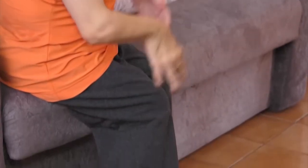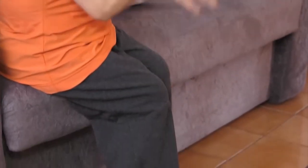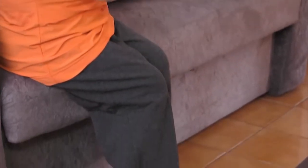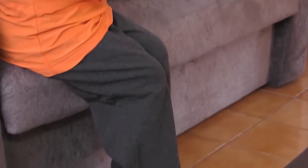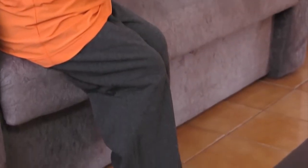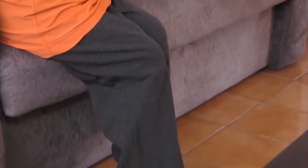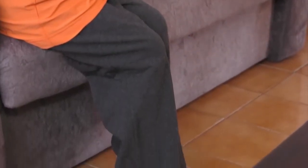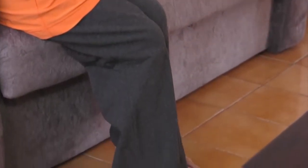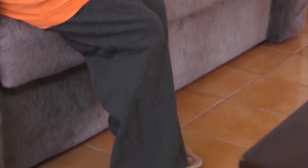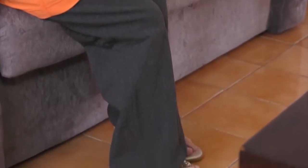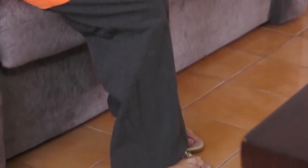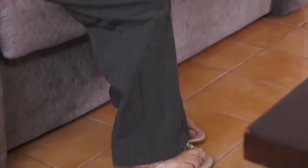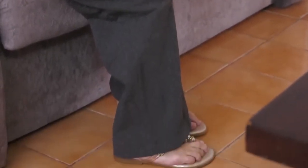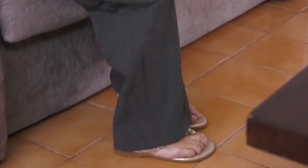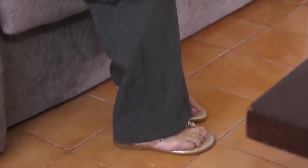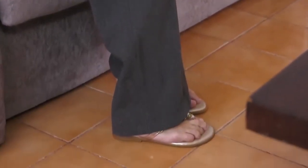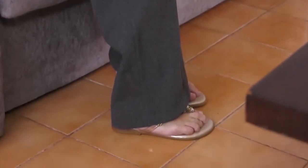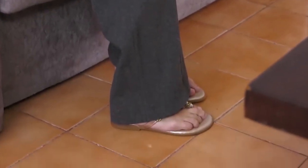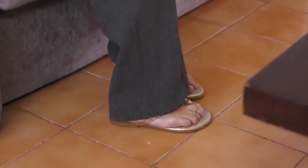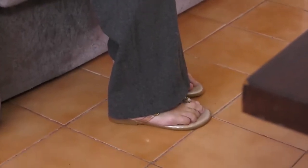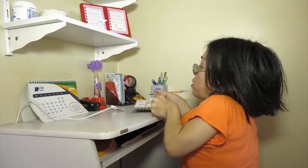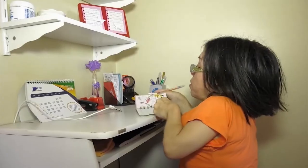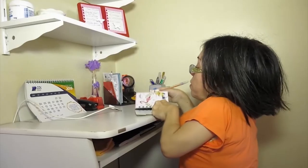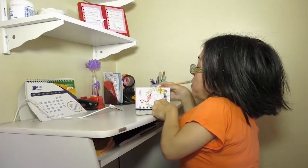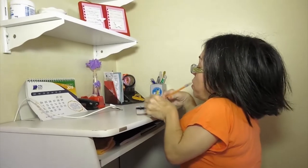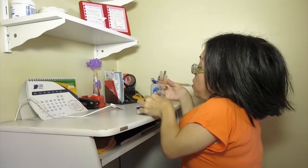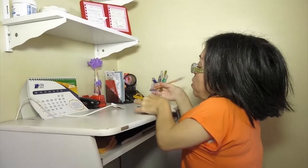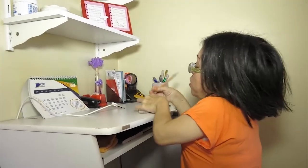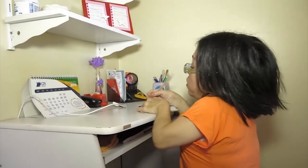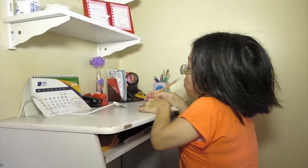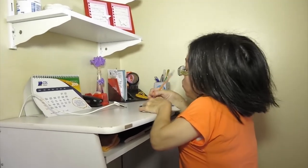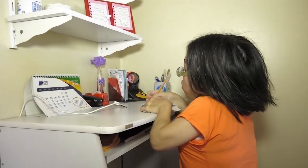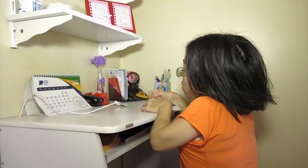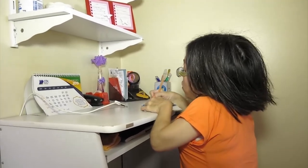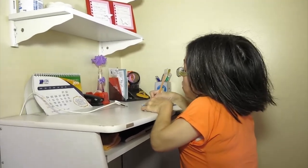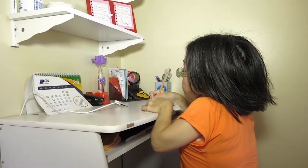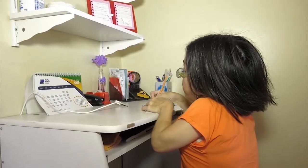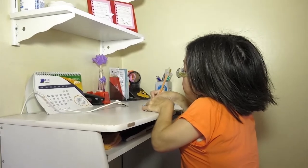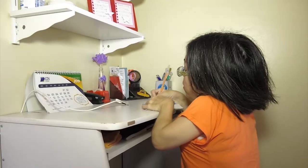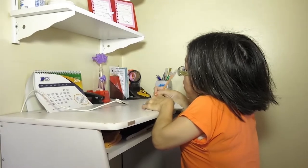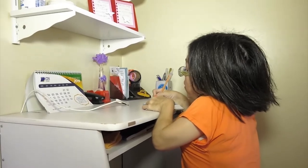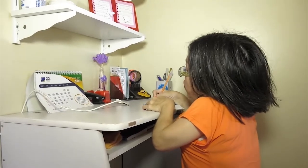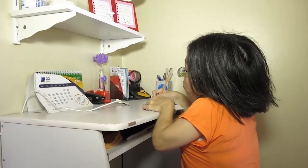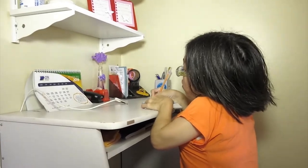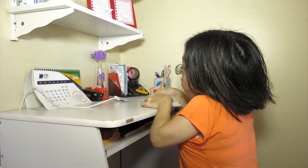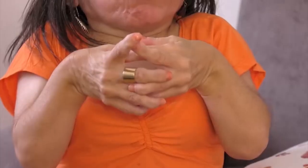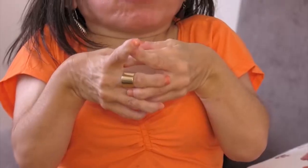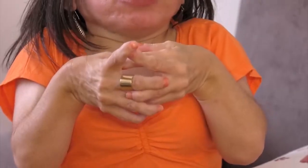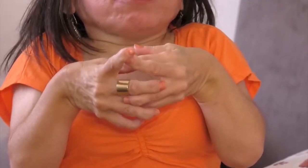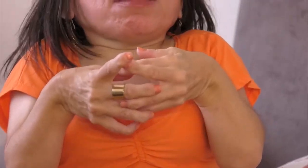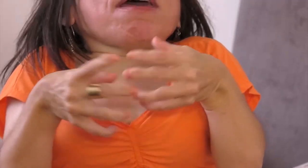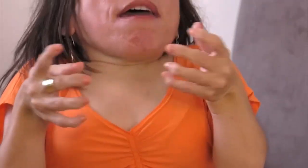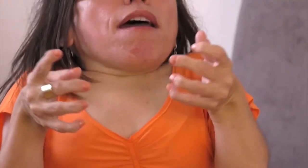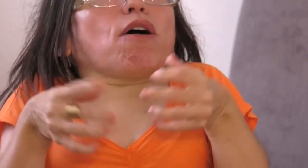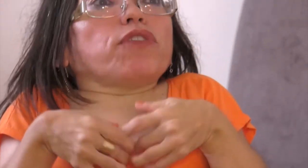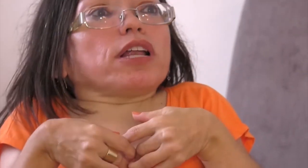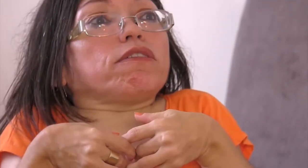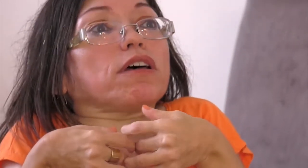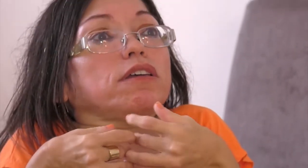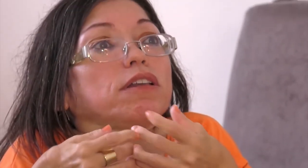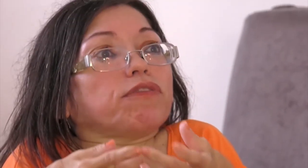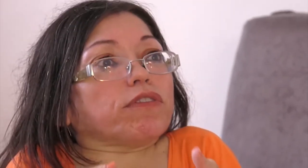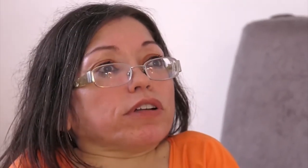desses pacientes convivem com várias dificuldades que vão desde a obtenção de Diagnóstico preciso a falta de